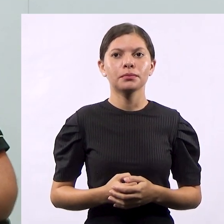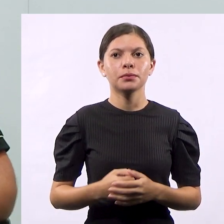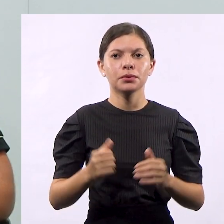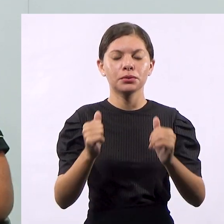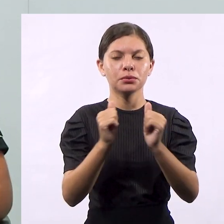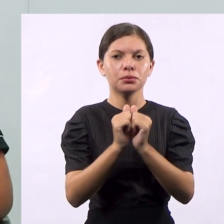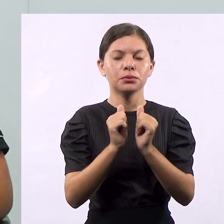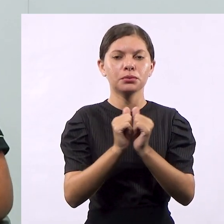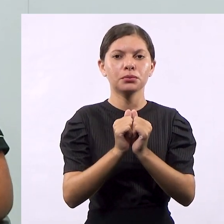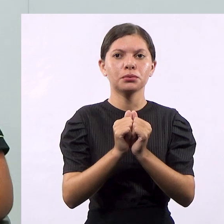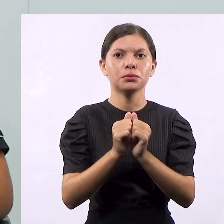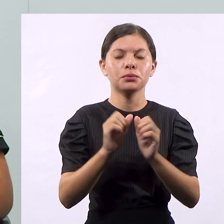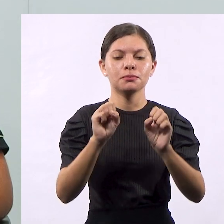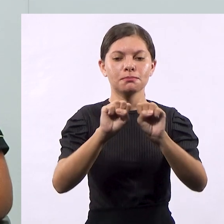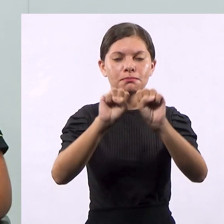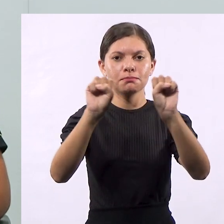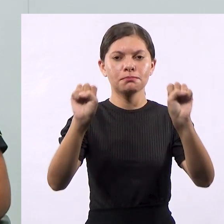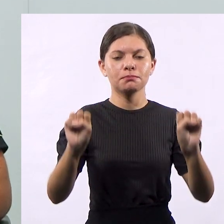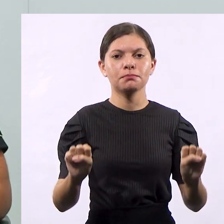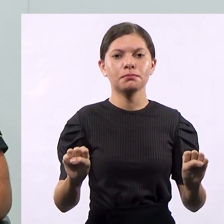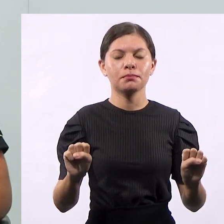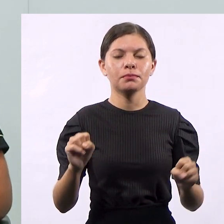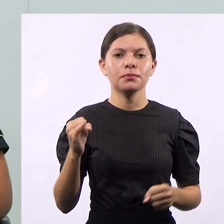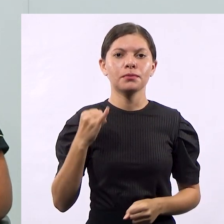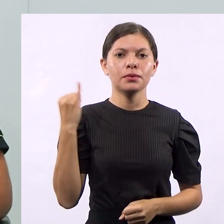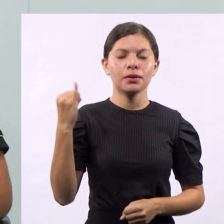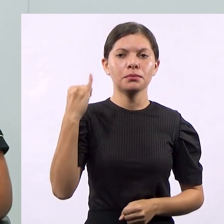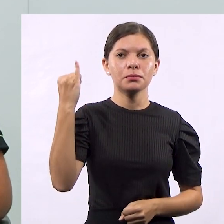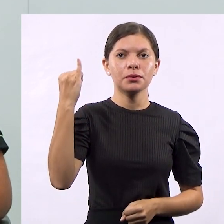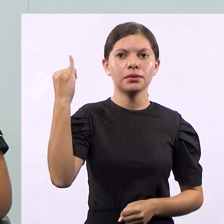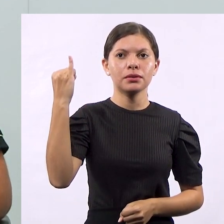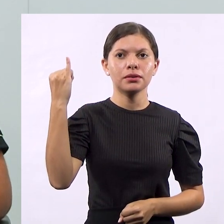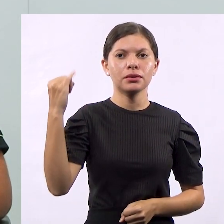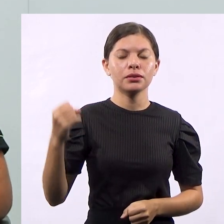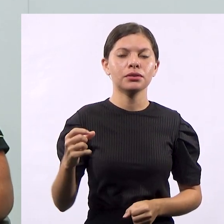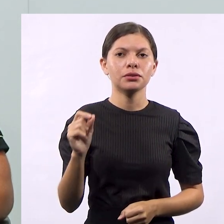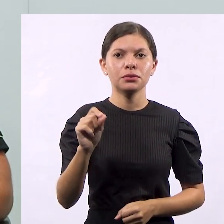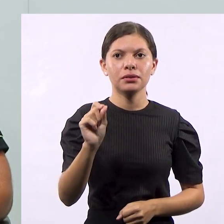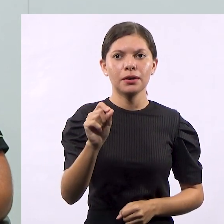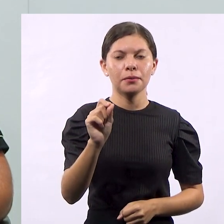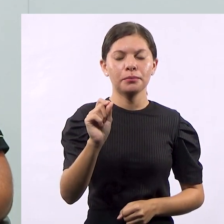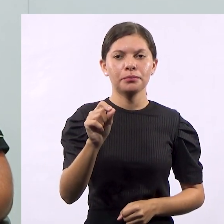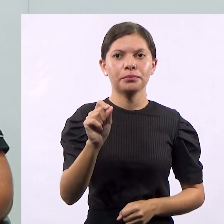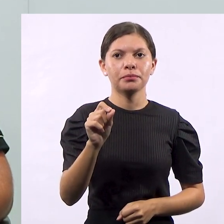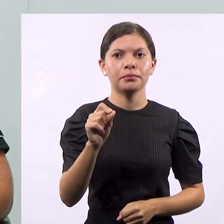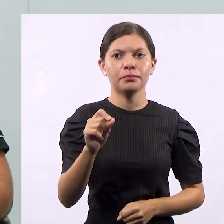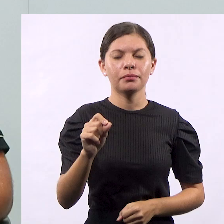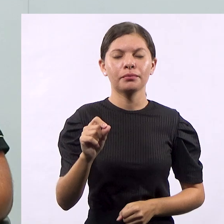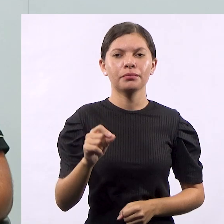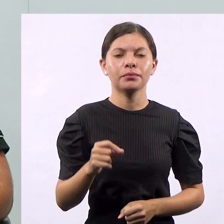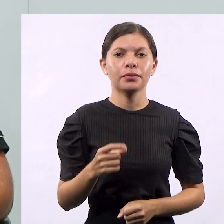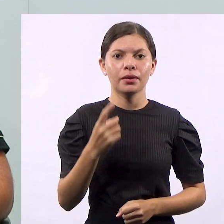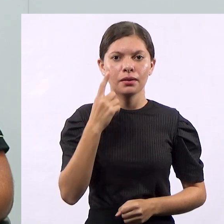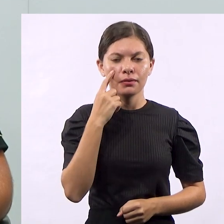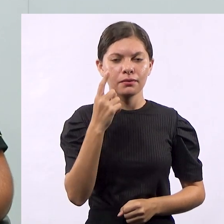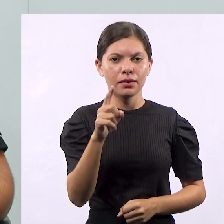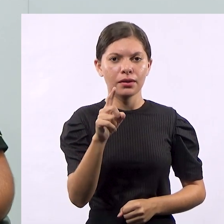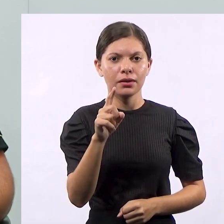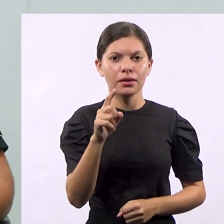atuam, né, nesse sistema. Então, é importante, do ponto de vista da gestão escolar,